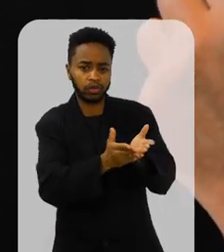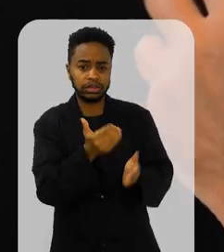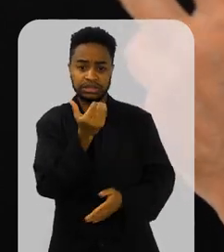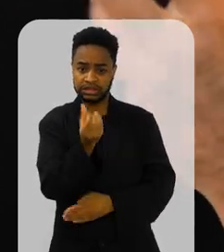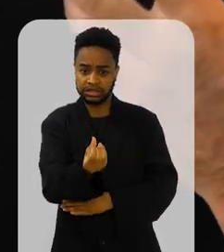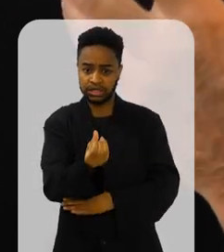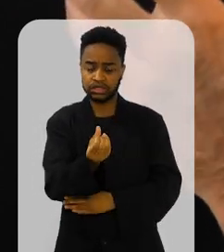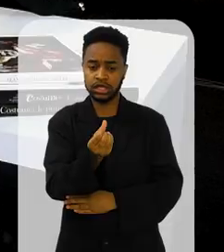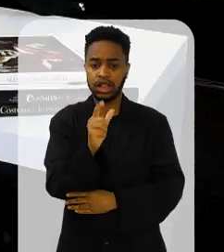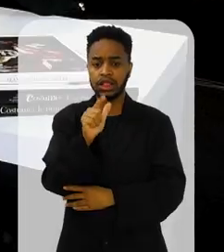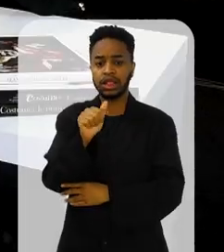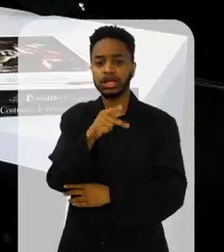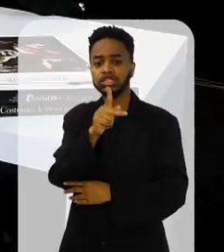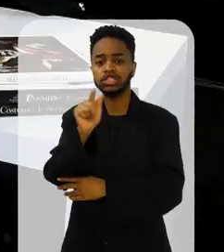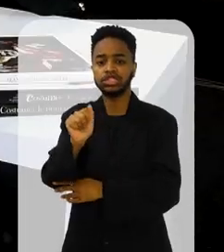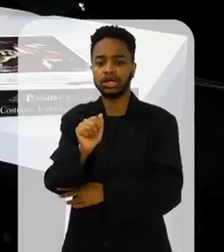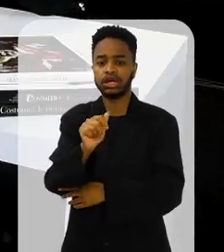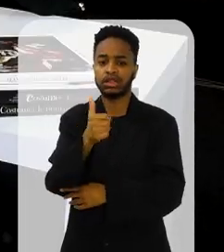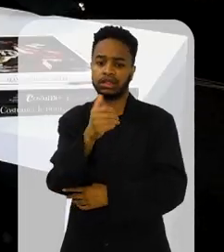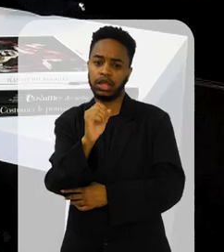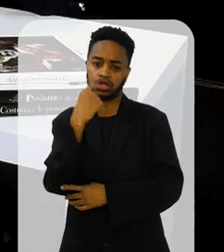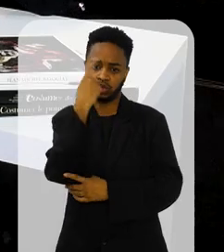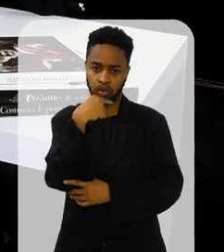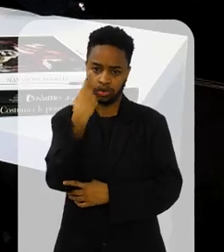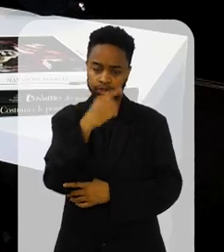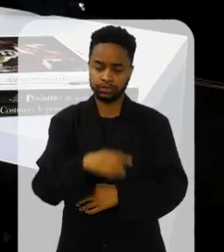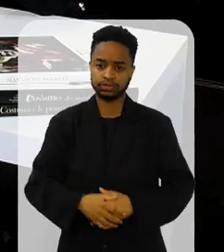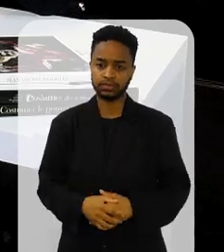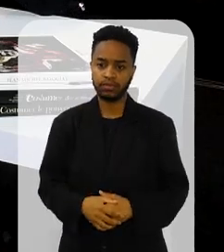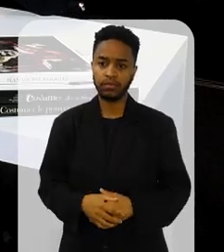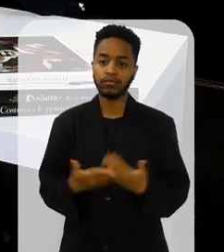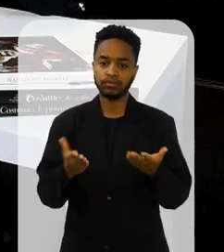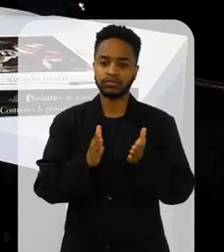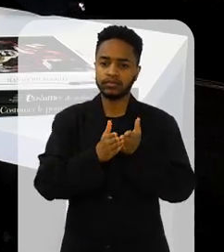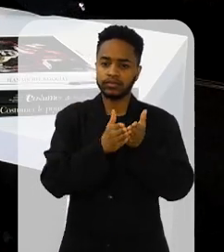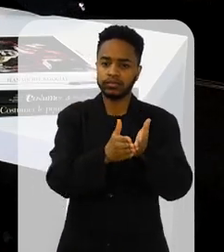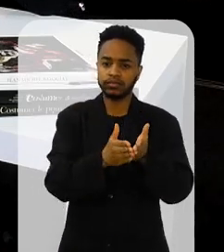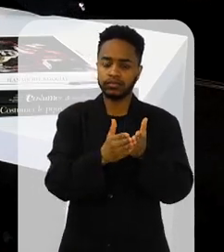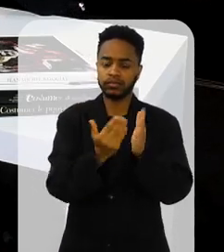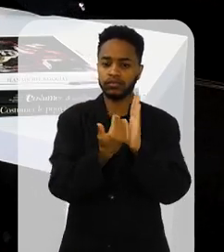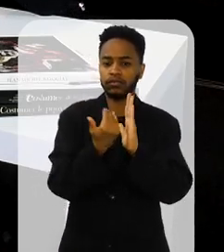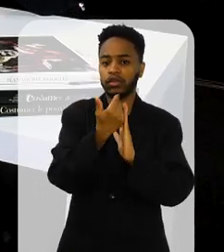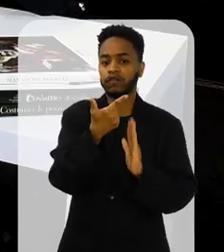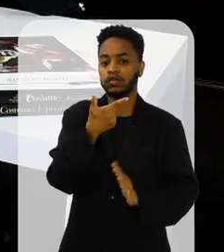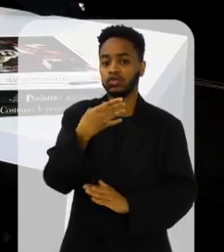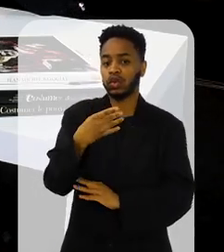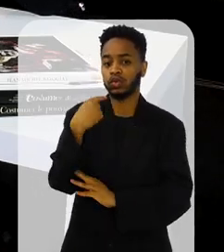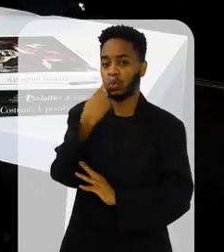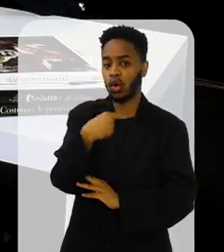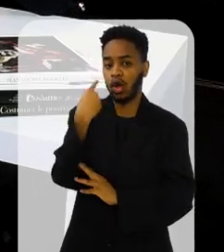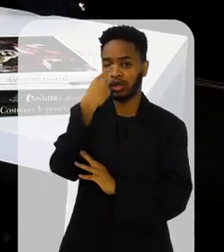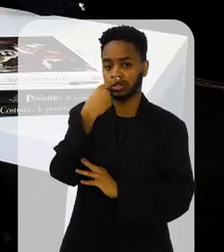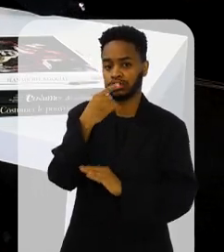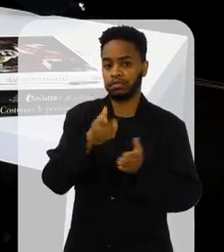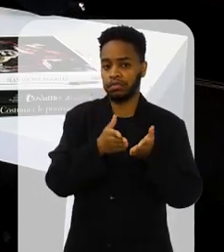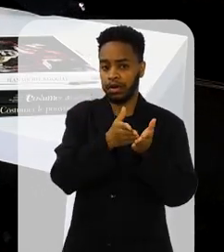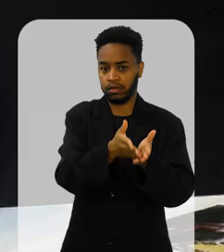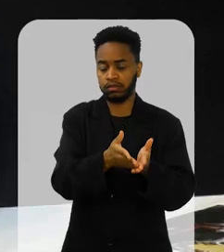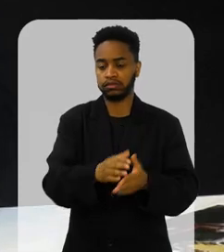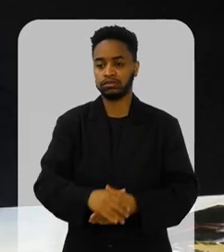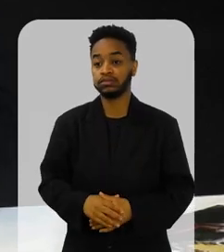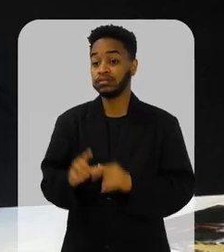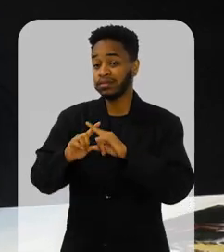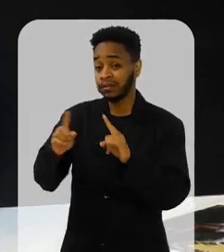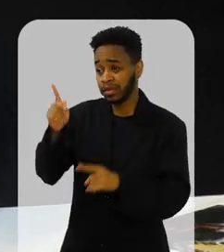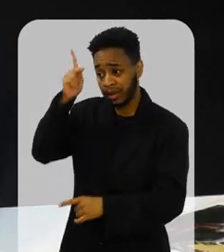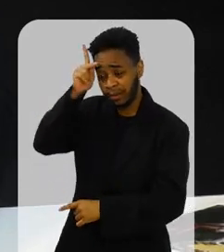e de lancha 10. Isso indo. Voltando, o percurso de barco aumenta para 24 horas. Então, eu vejo que o mais impressionante de Parintins